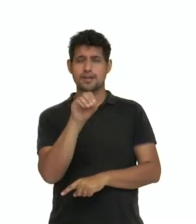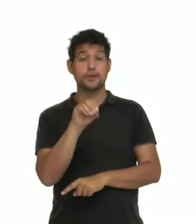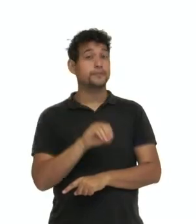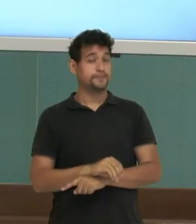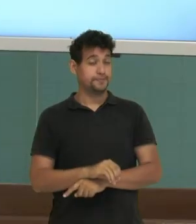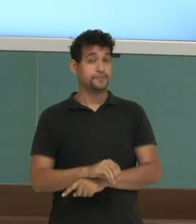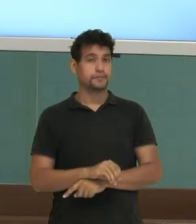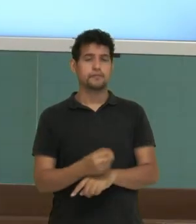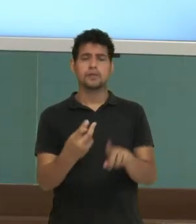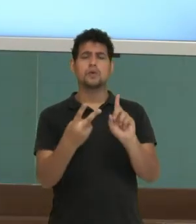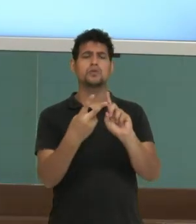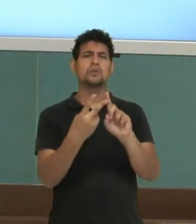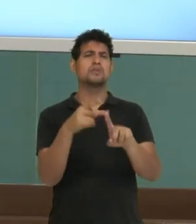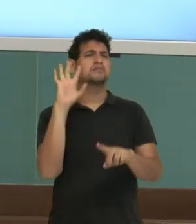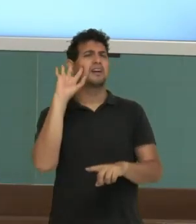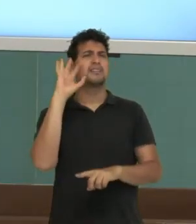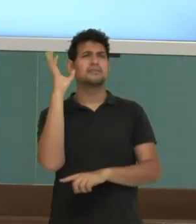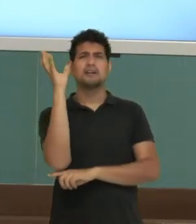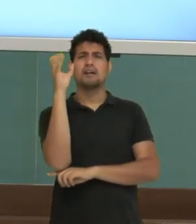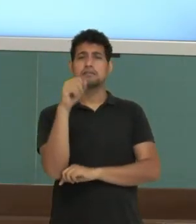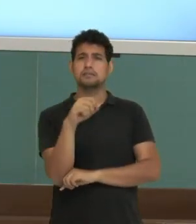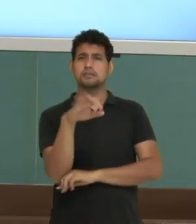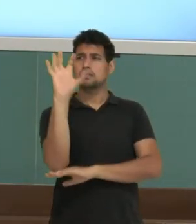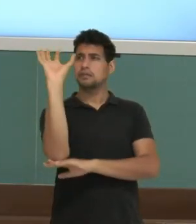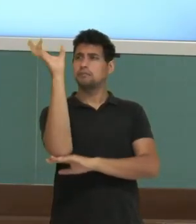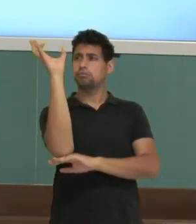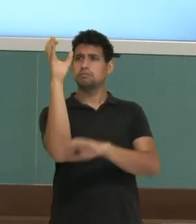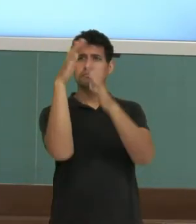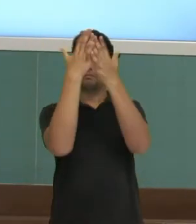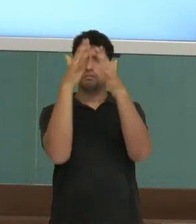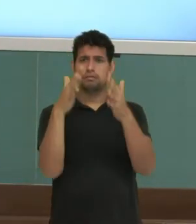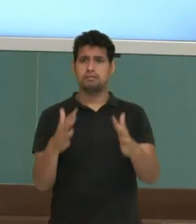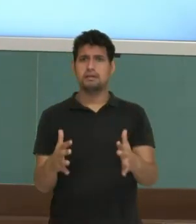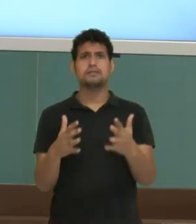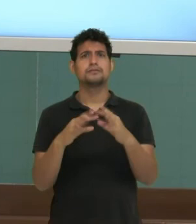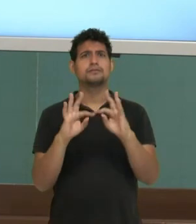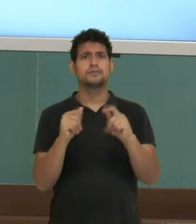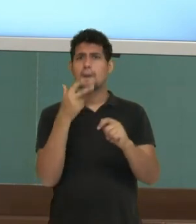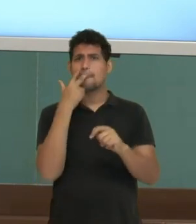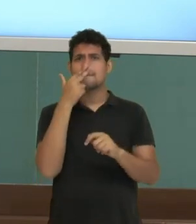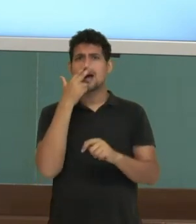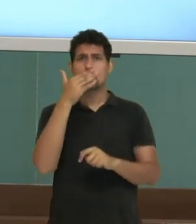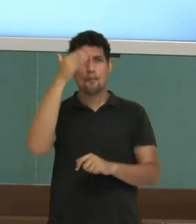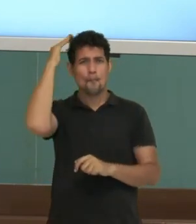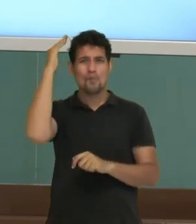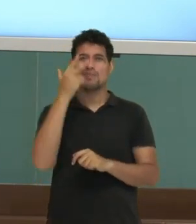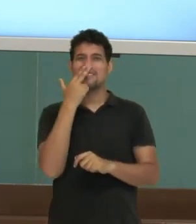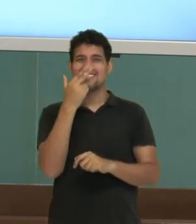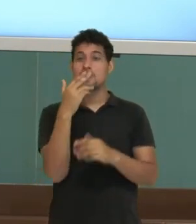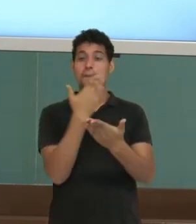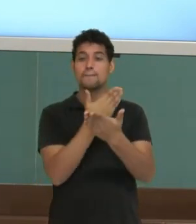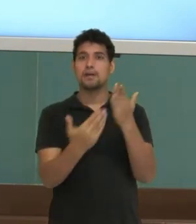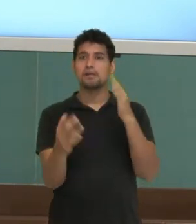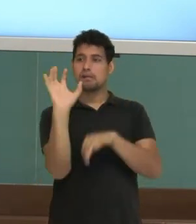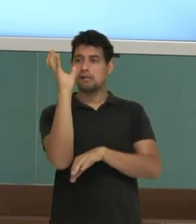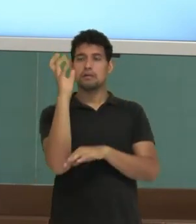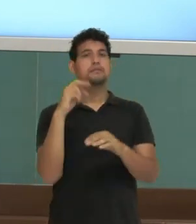2, repare o que aconteceu com a árvore. Ela ficou careca. Ela perdeu as folhas. É